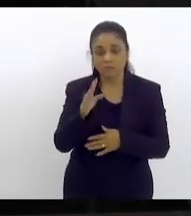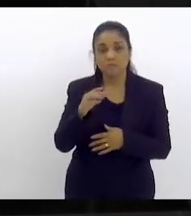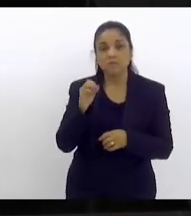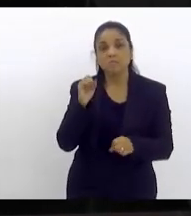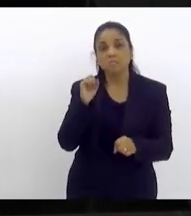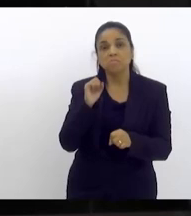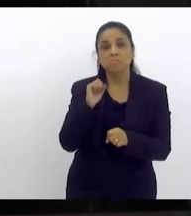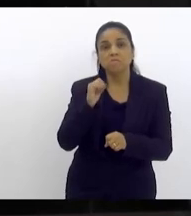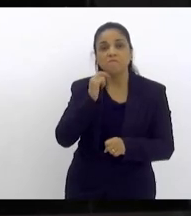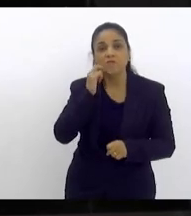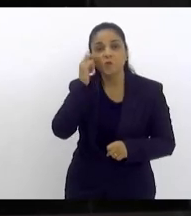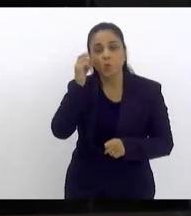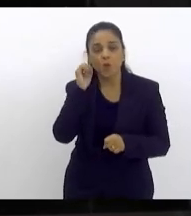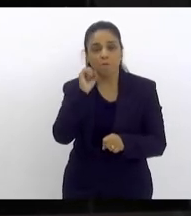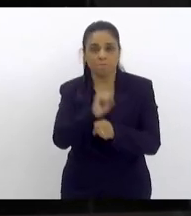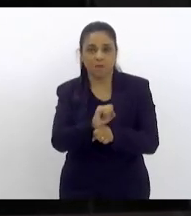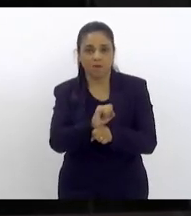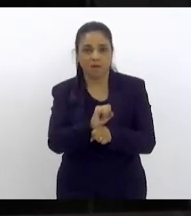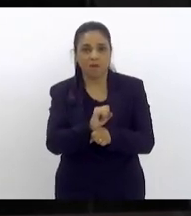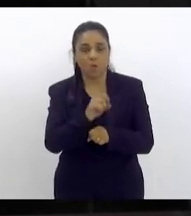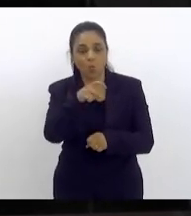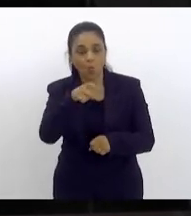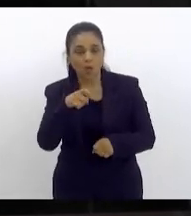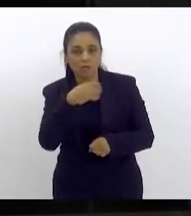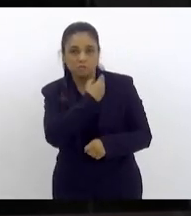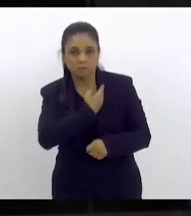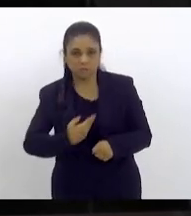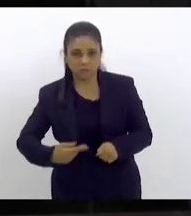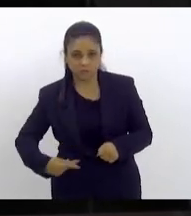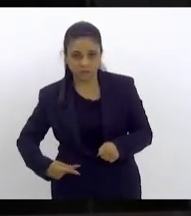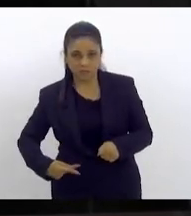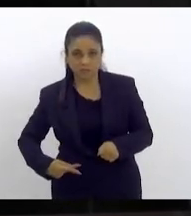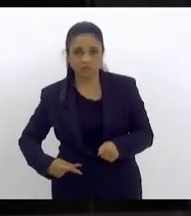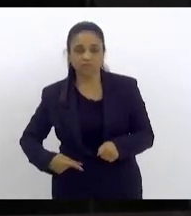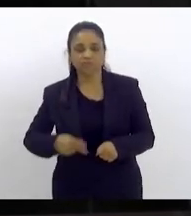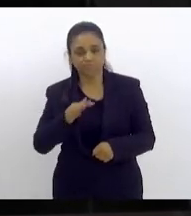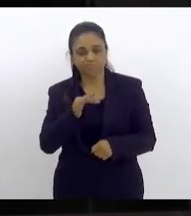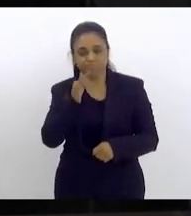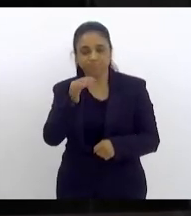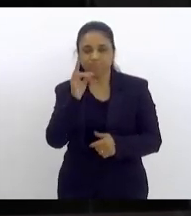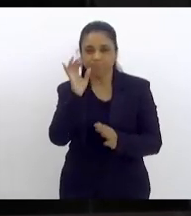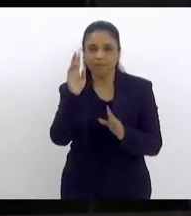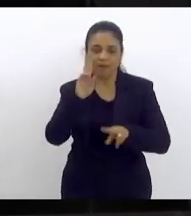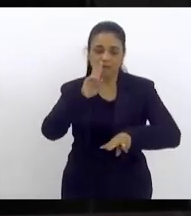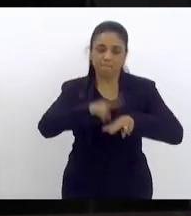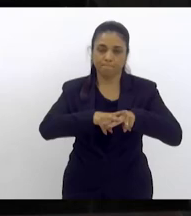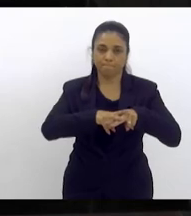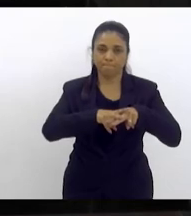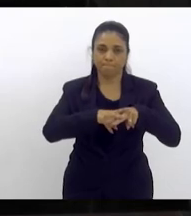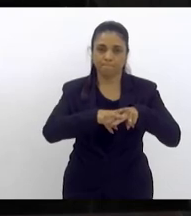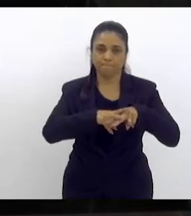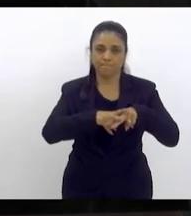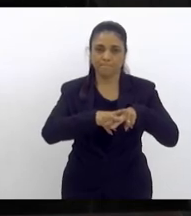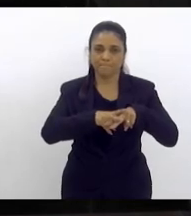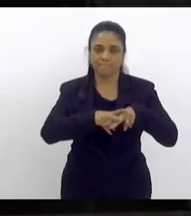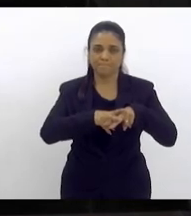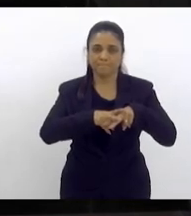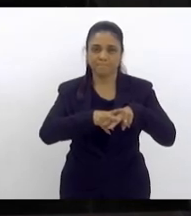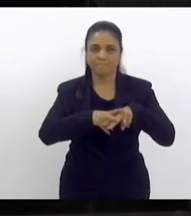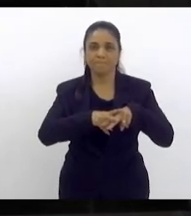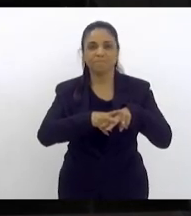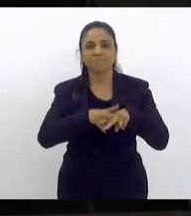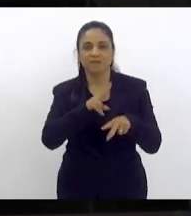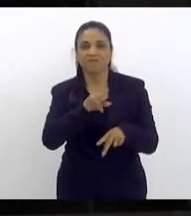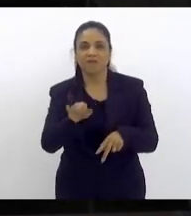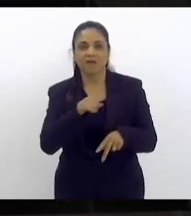com o ex-presidente que em breve vai encontrar o seu destino real que a cadeia que é a prisão E aí eles